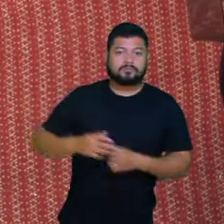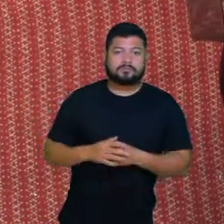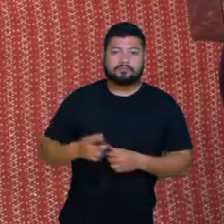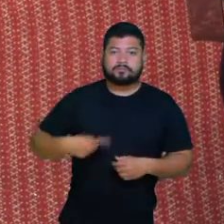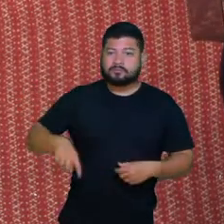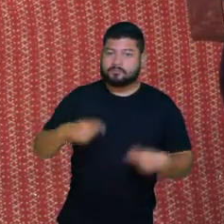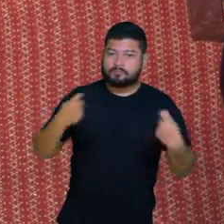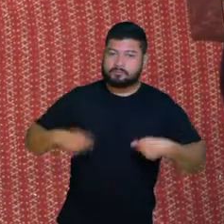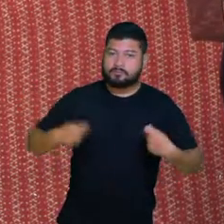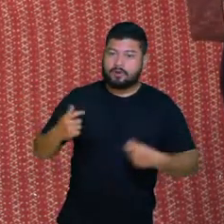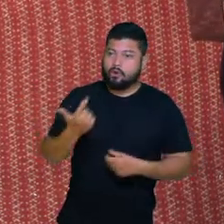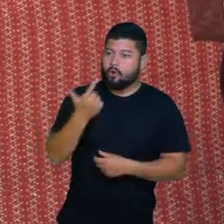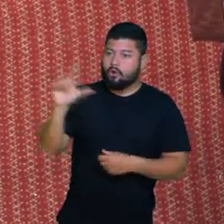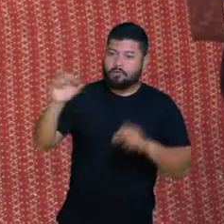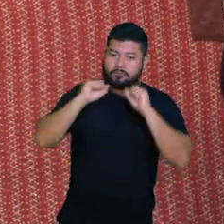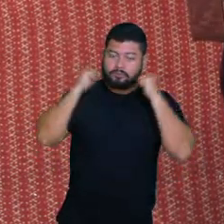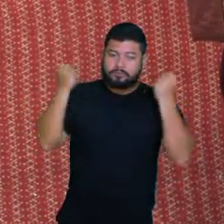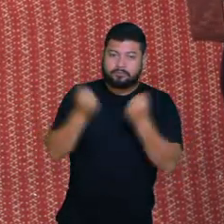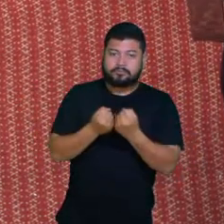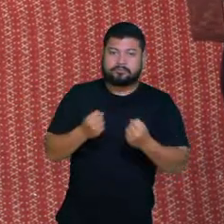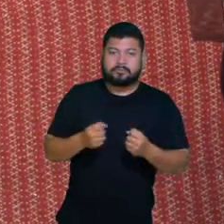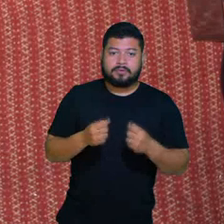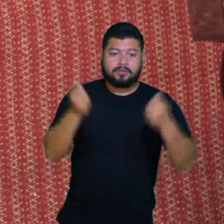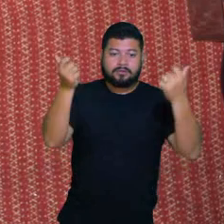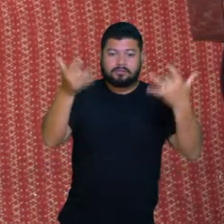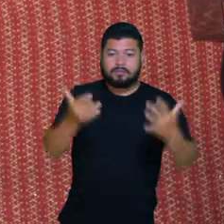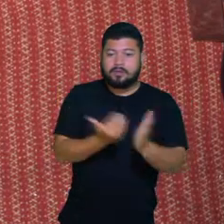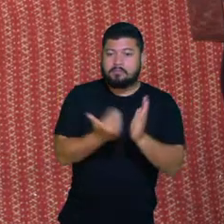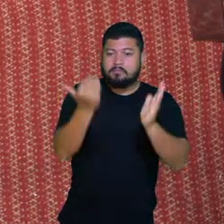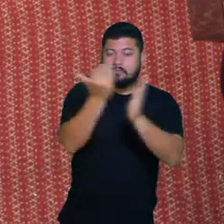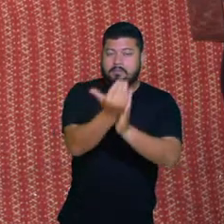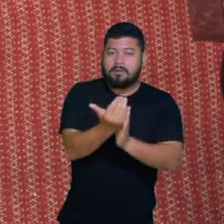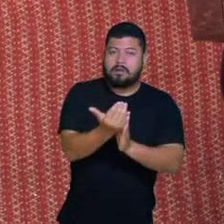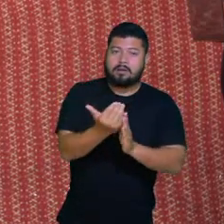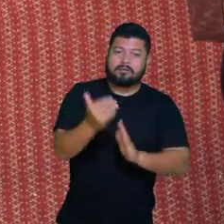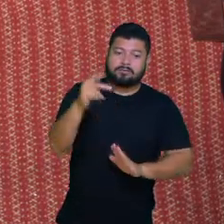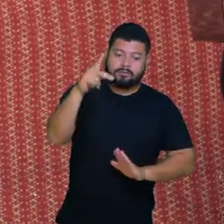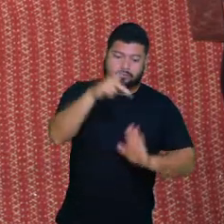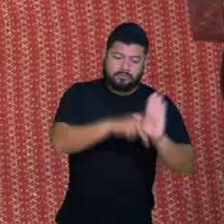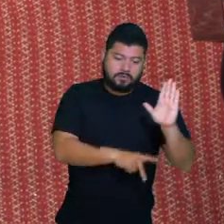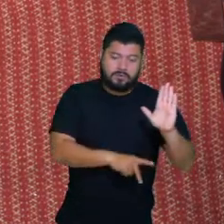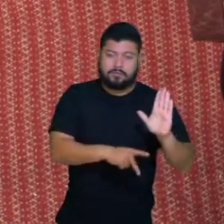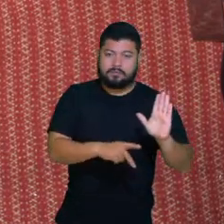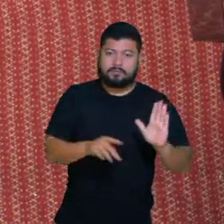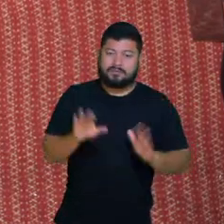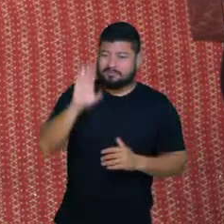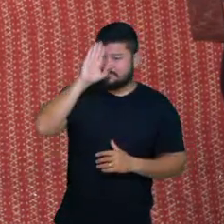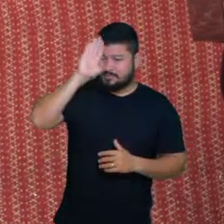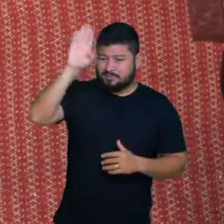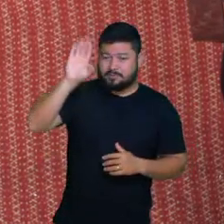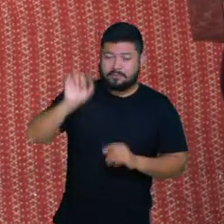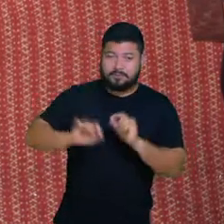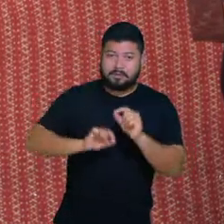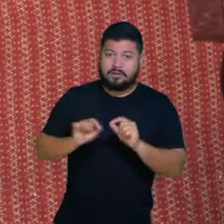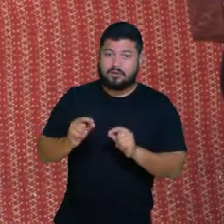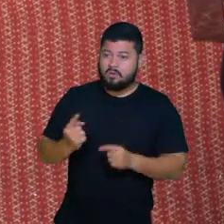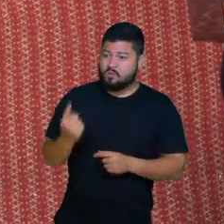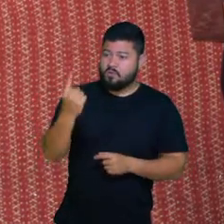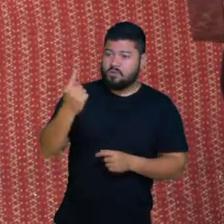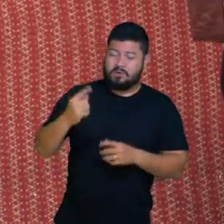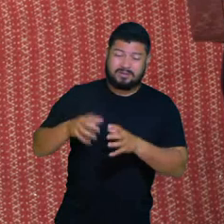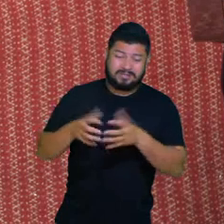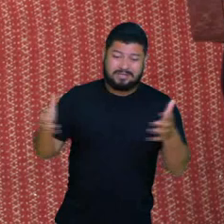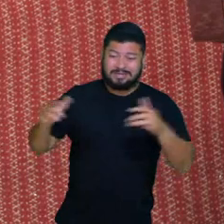de um outro seminário para falar do plano mas acho que o principal é a gente colocar que uma das grandes dificuldades para colocar em